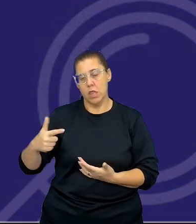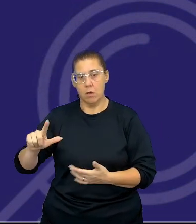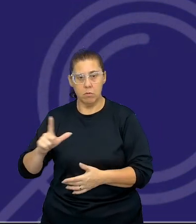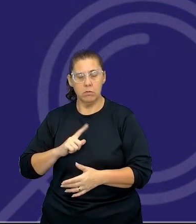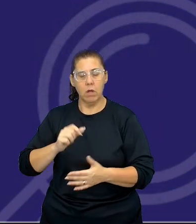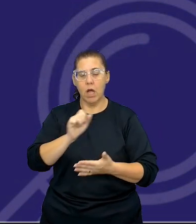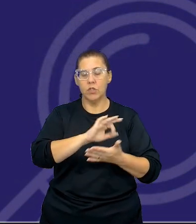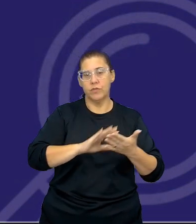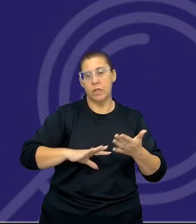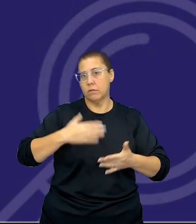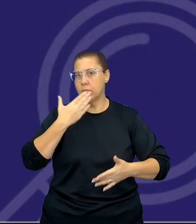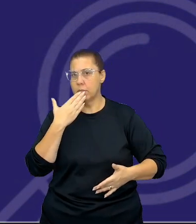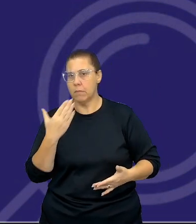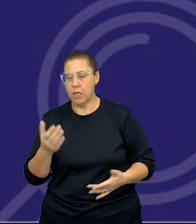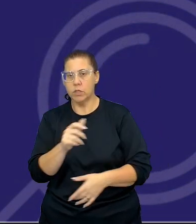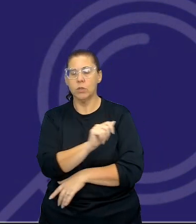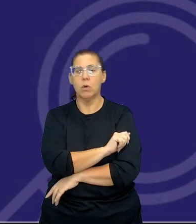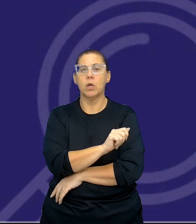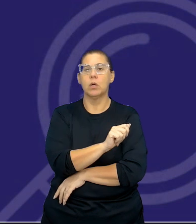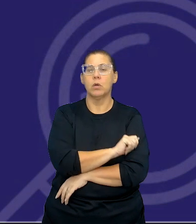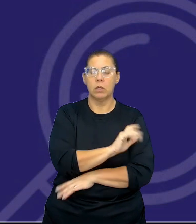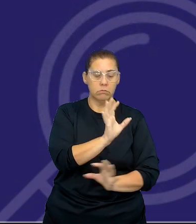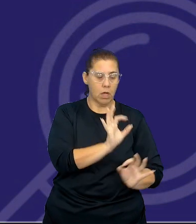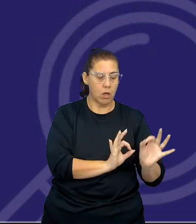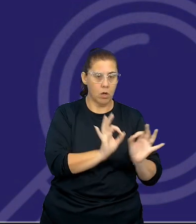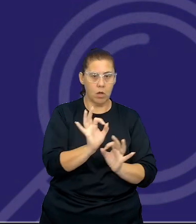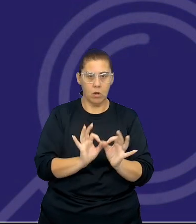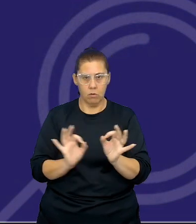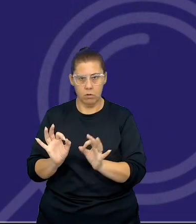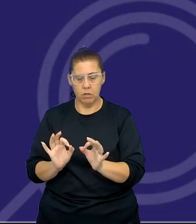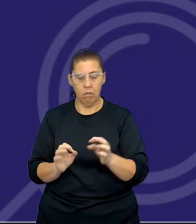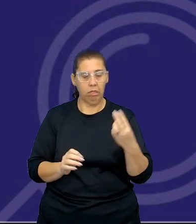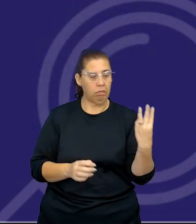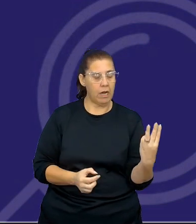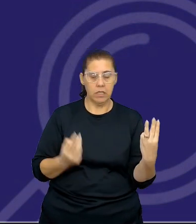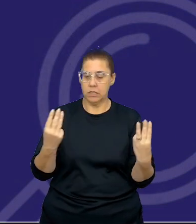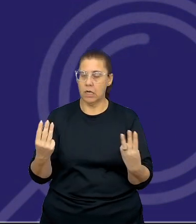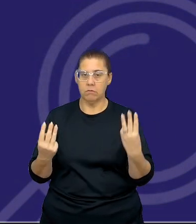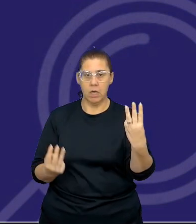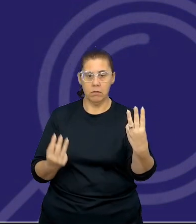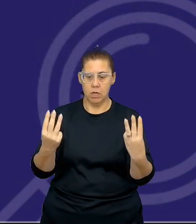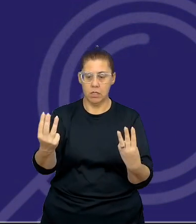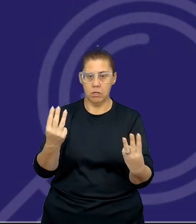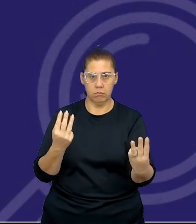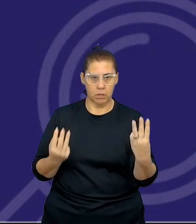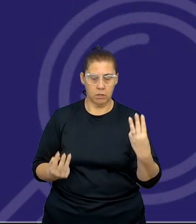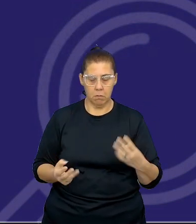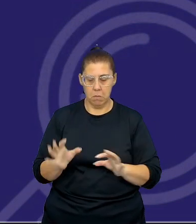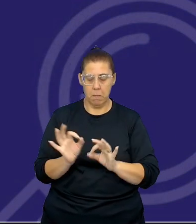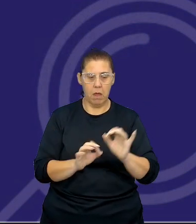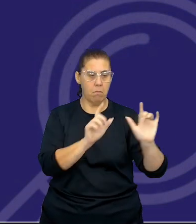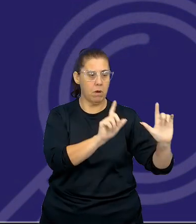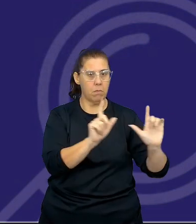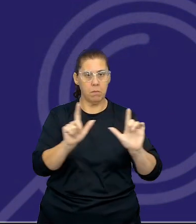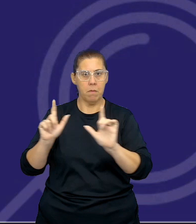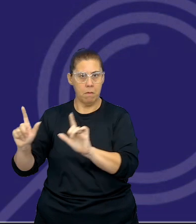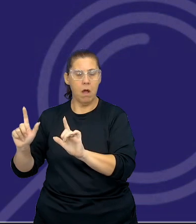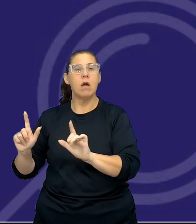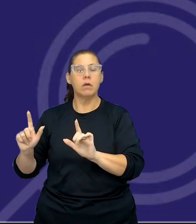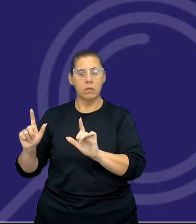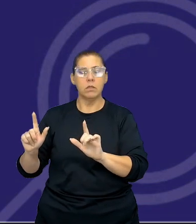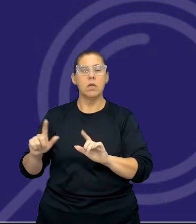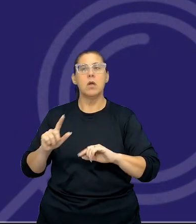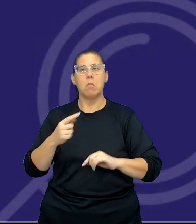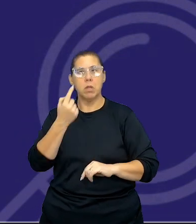atividade solicita que os estudantes se organizem em trios para construir um cartaz com imagens que